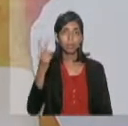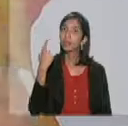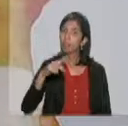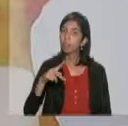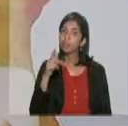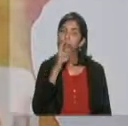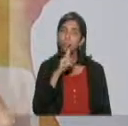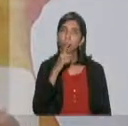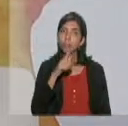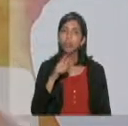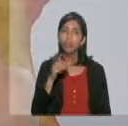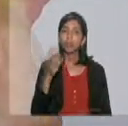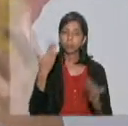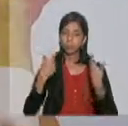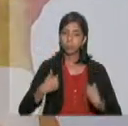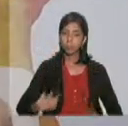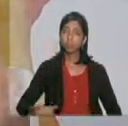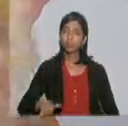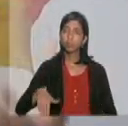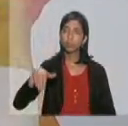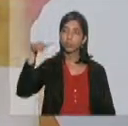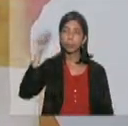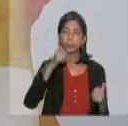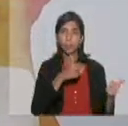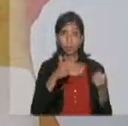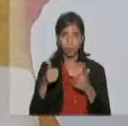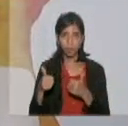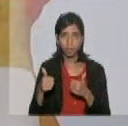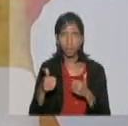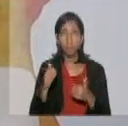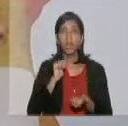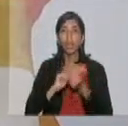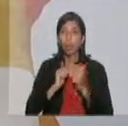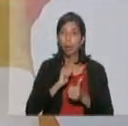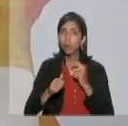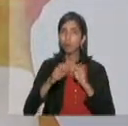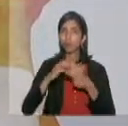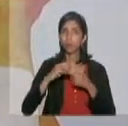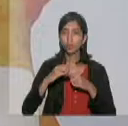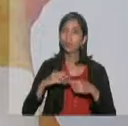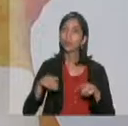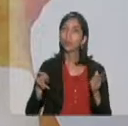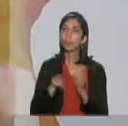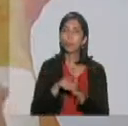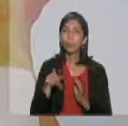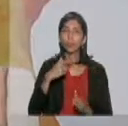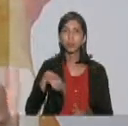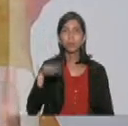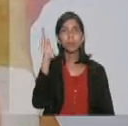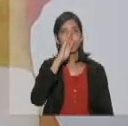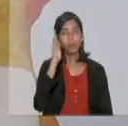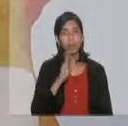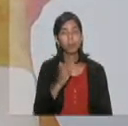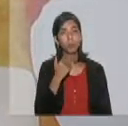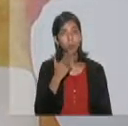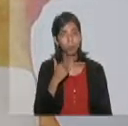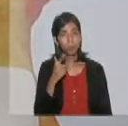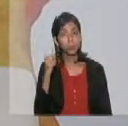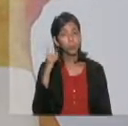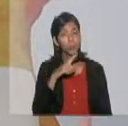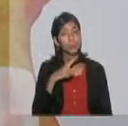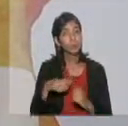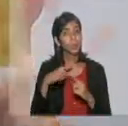de adaptar, mas com valor calórico mais baixo. Então, os legumes, de uma maneira geral, são muito fáceis. Você consegue fazer aquele formato de palito e a criança